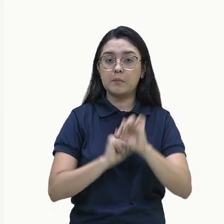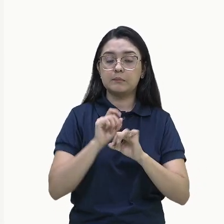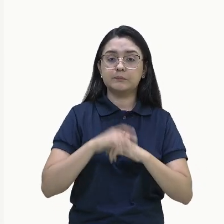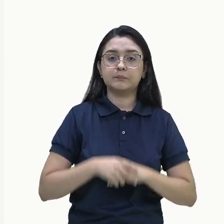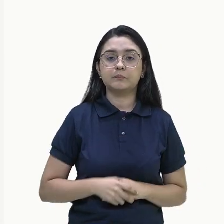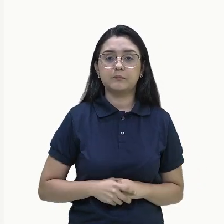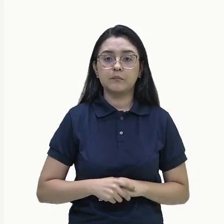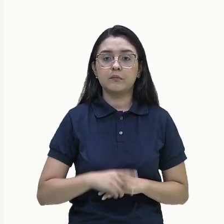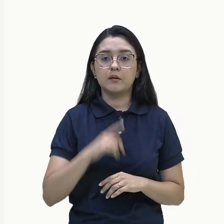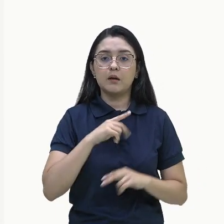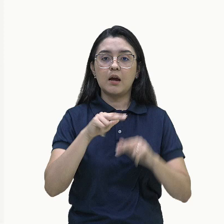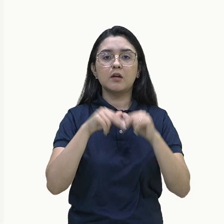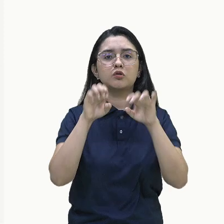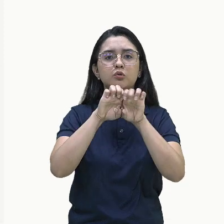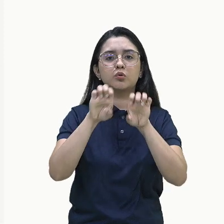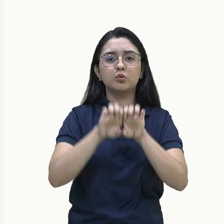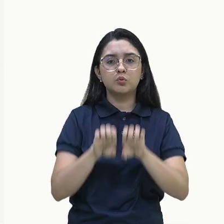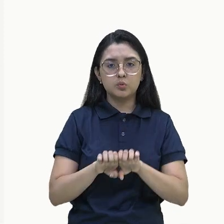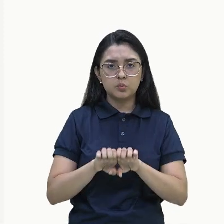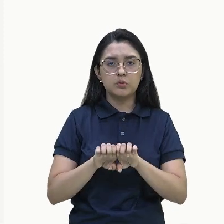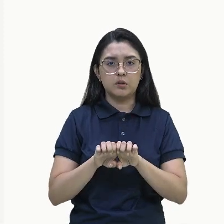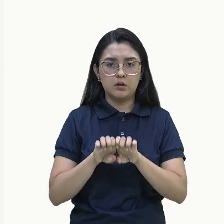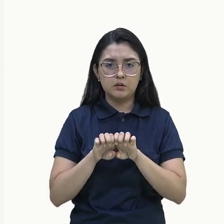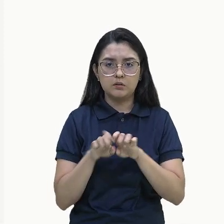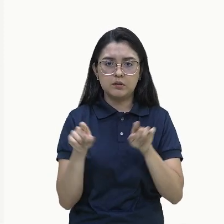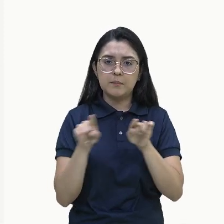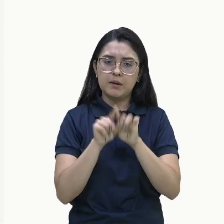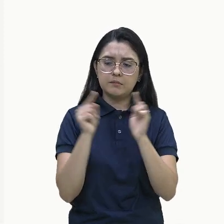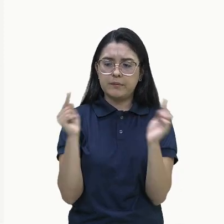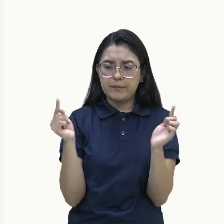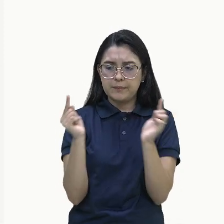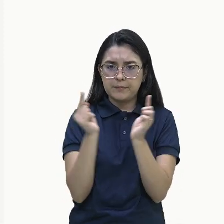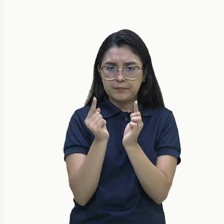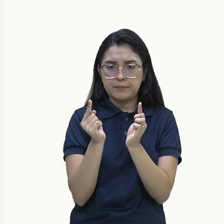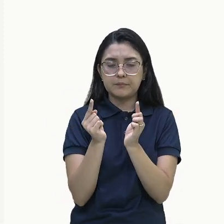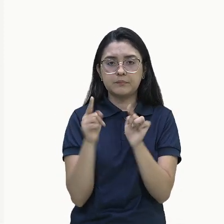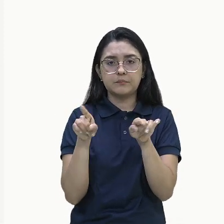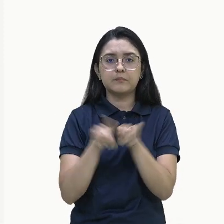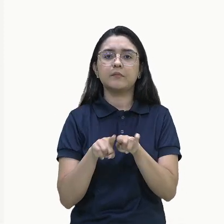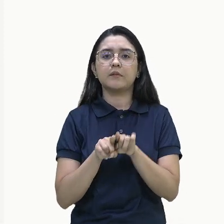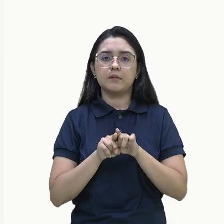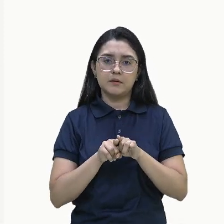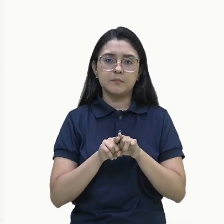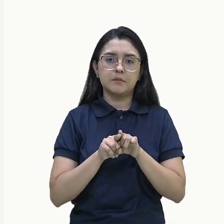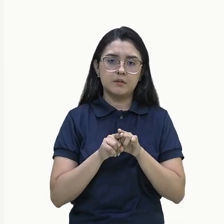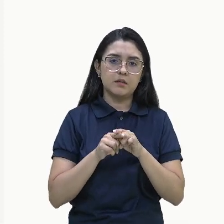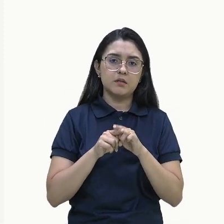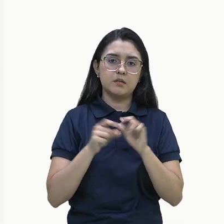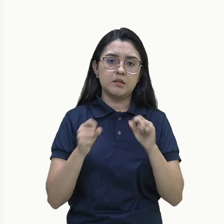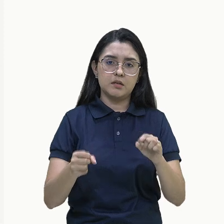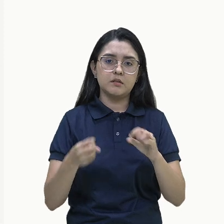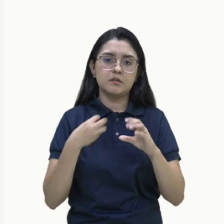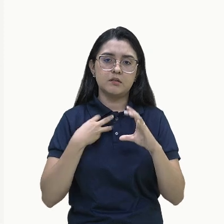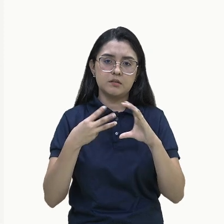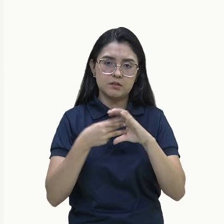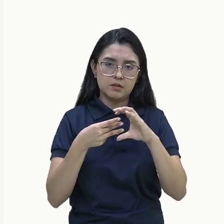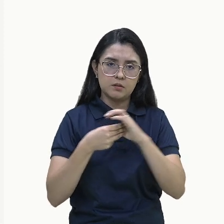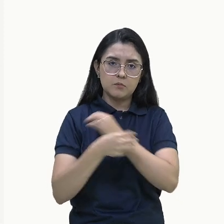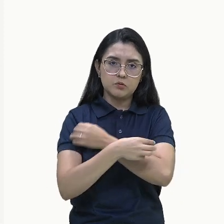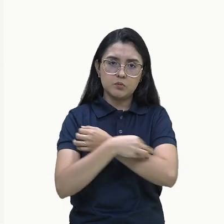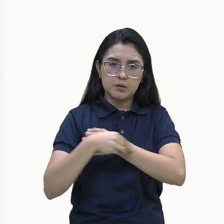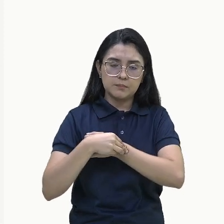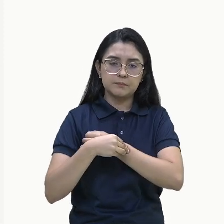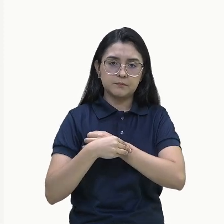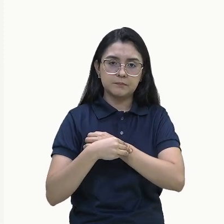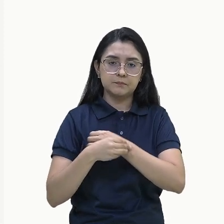ao formato e estrutura dessas células, né, musculares, dessas fibras musculares.